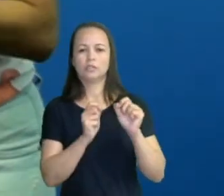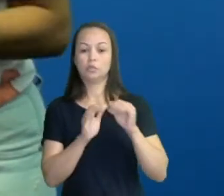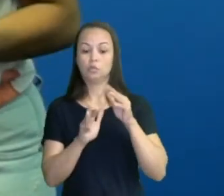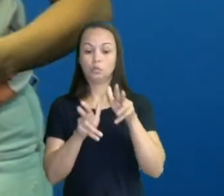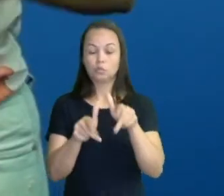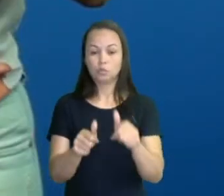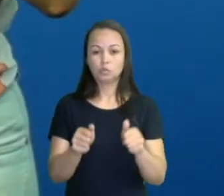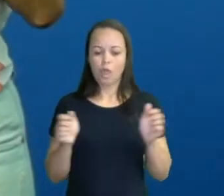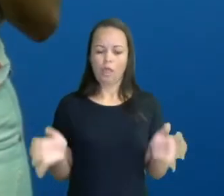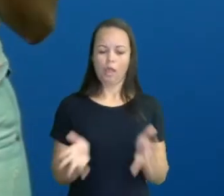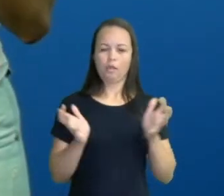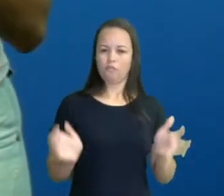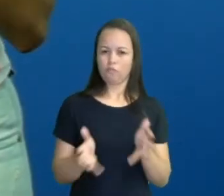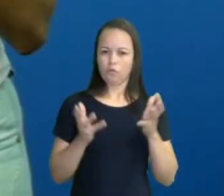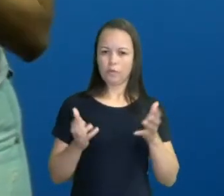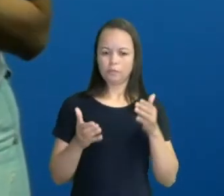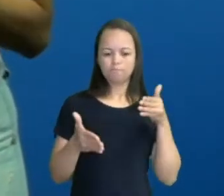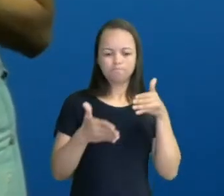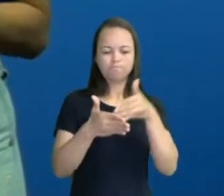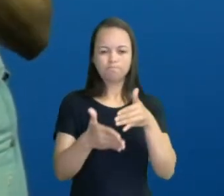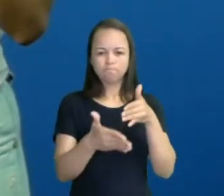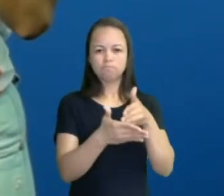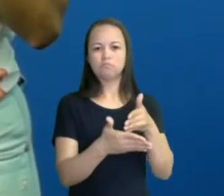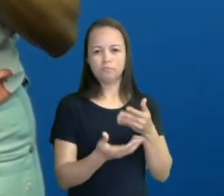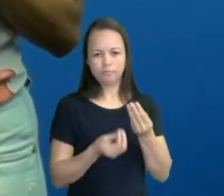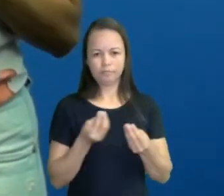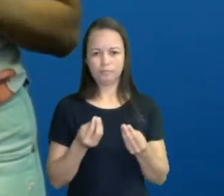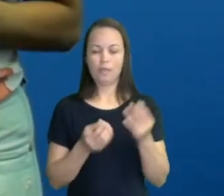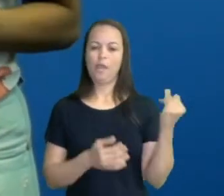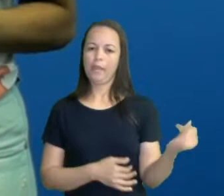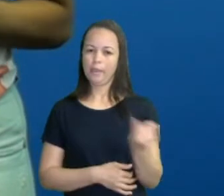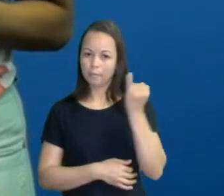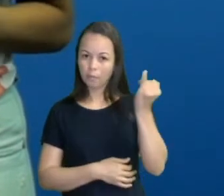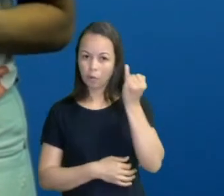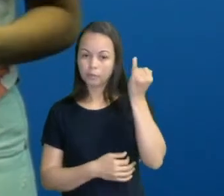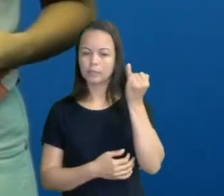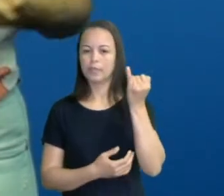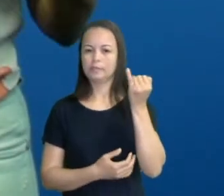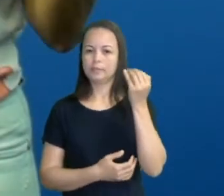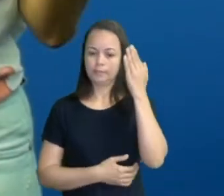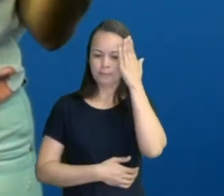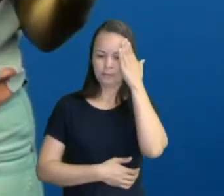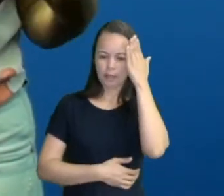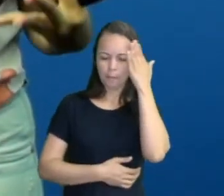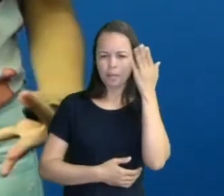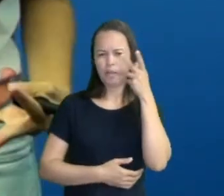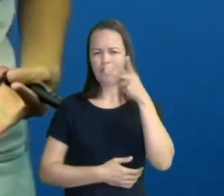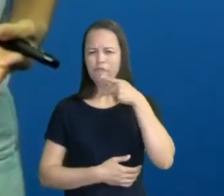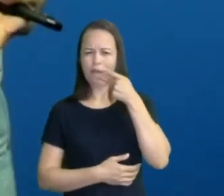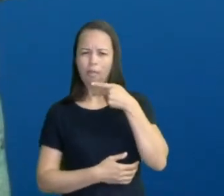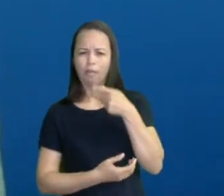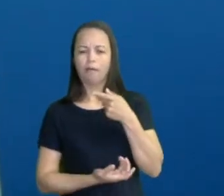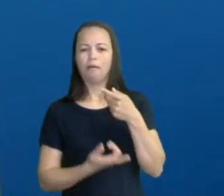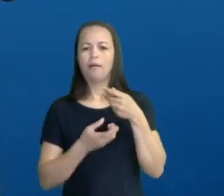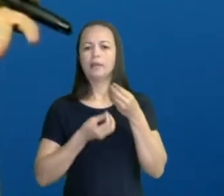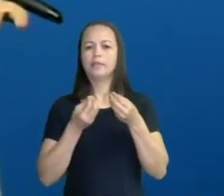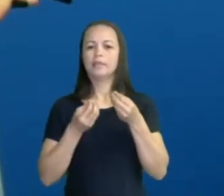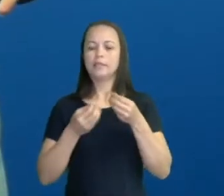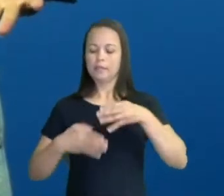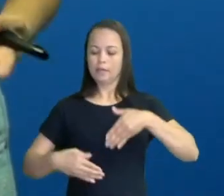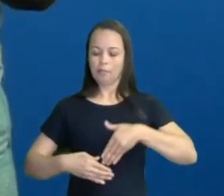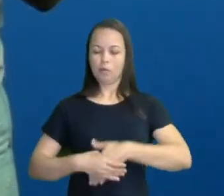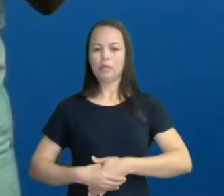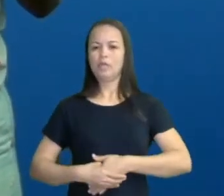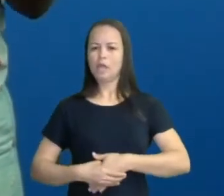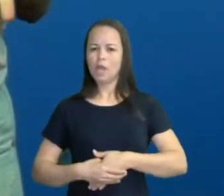vai influenciar diretamente. É importante a gente frisar, ou a gente falar, que Napoleão é